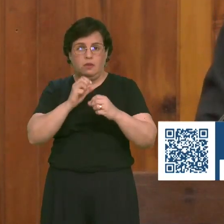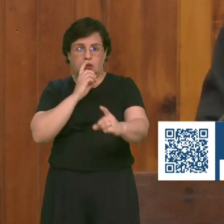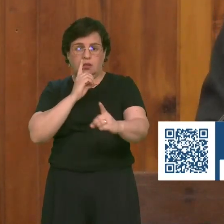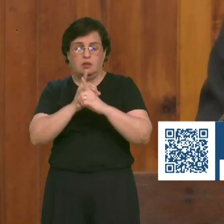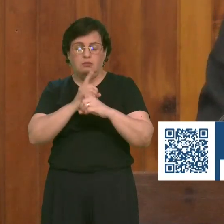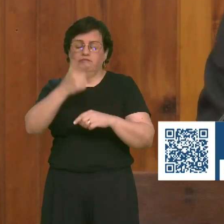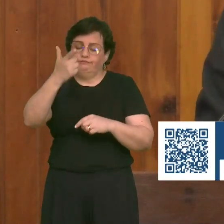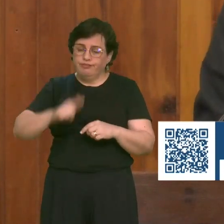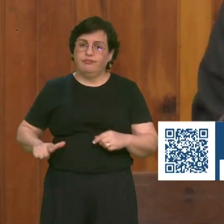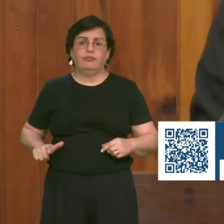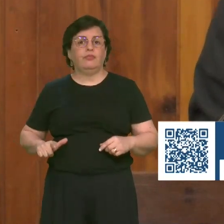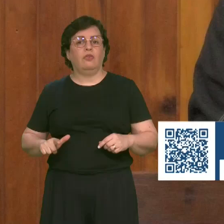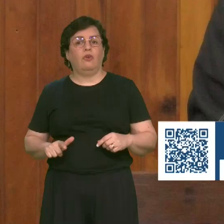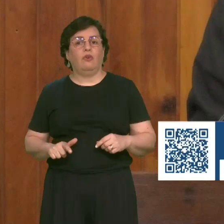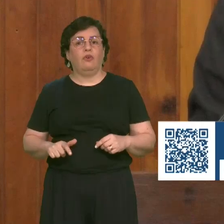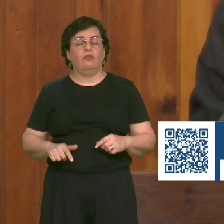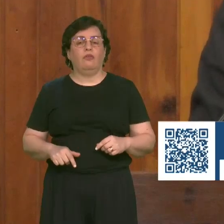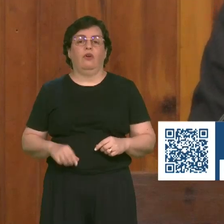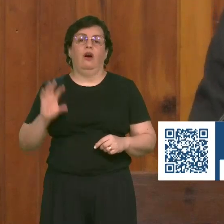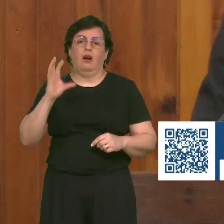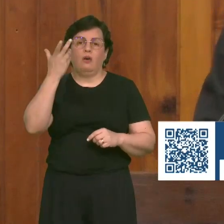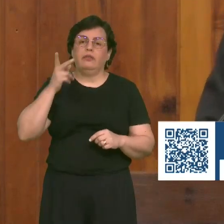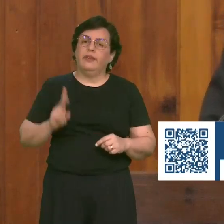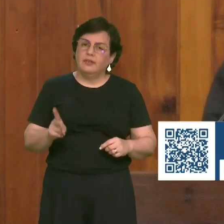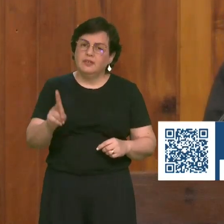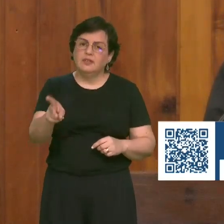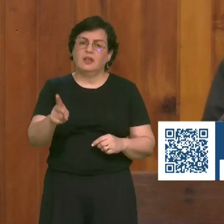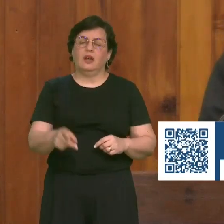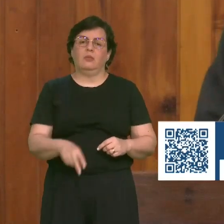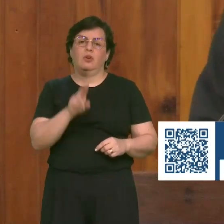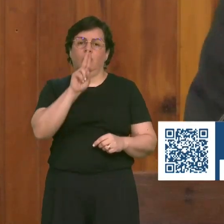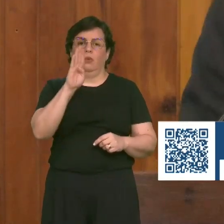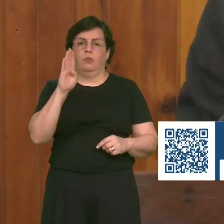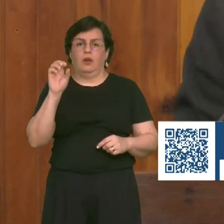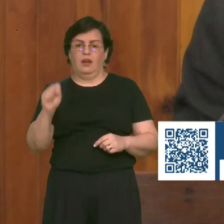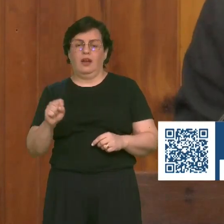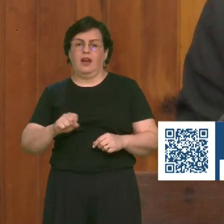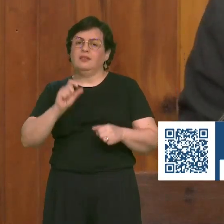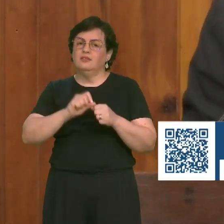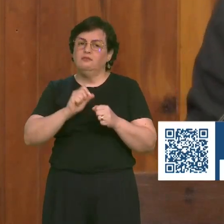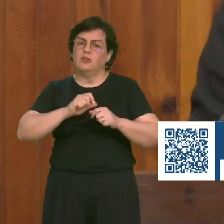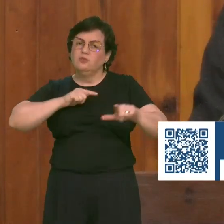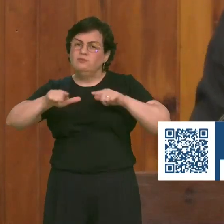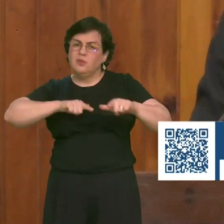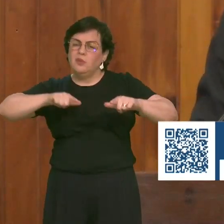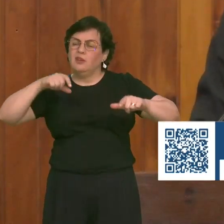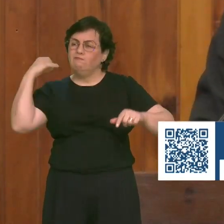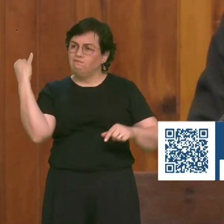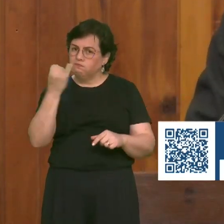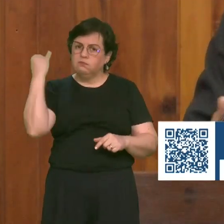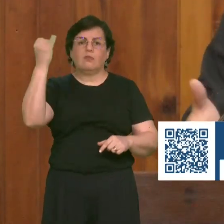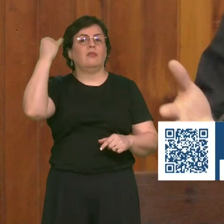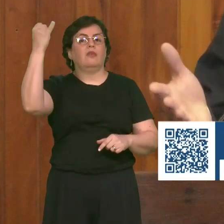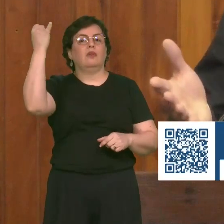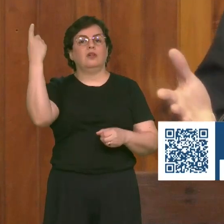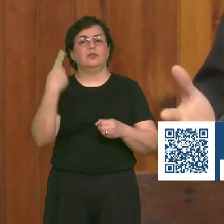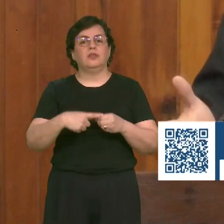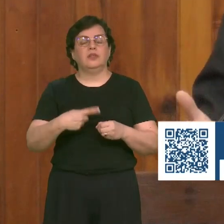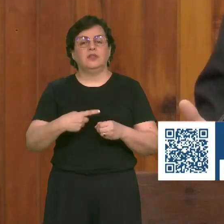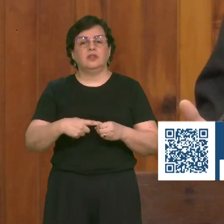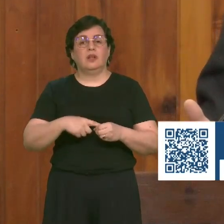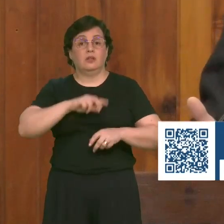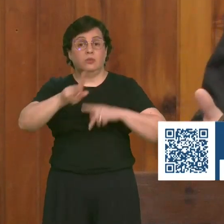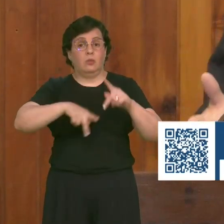é uma situação recorrente volta a dizer OBS Nova Marília que faz um trabalho importantíssimo na cidade uma população